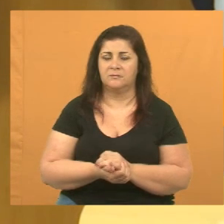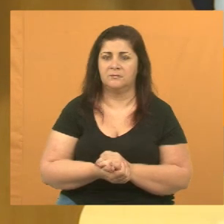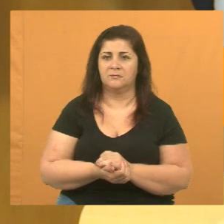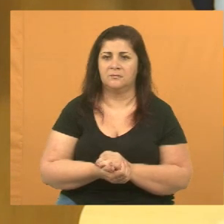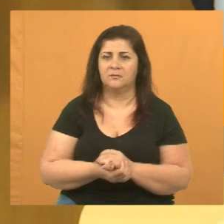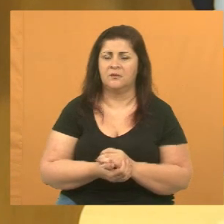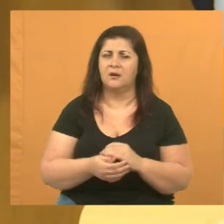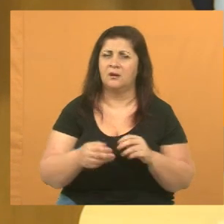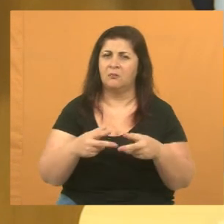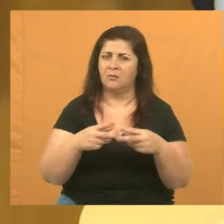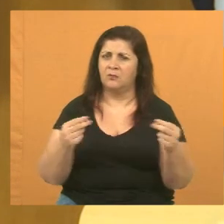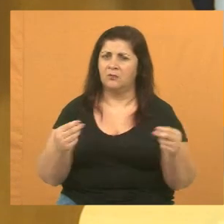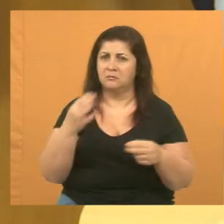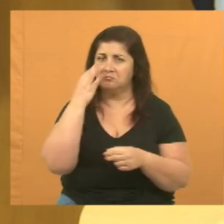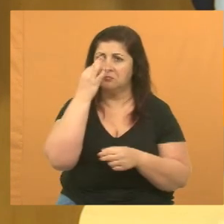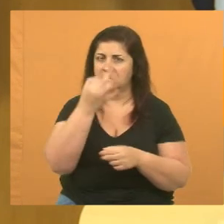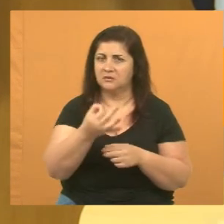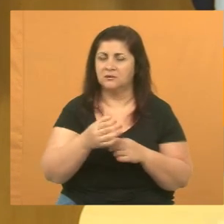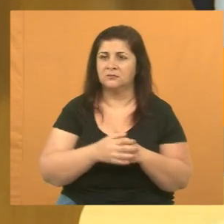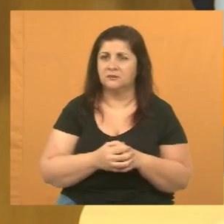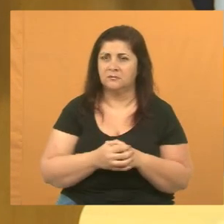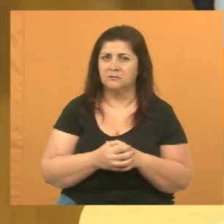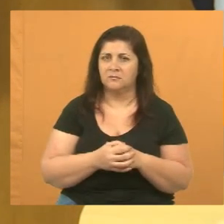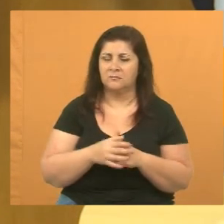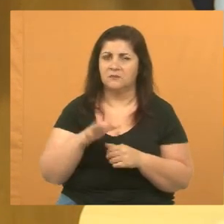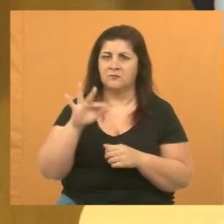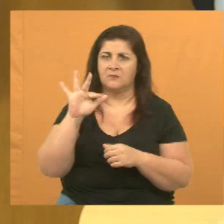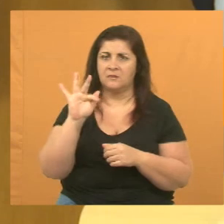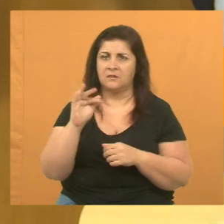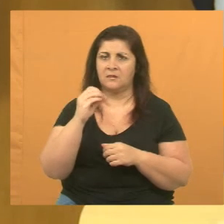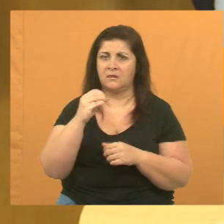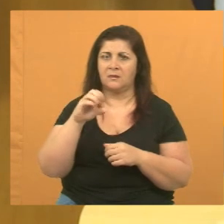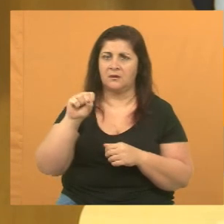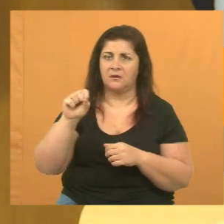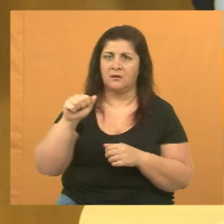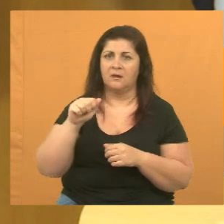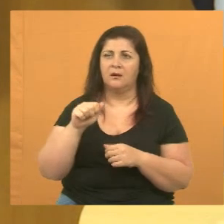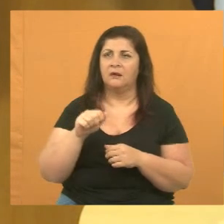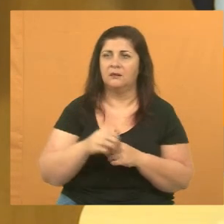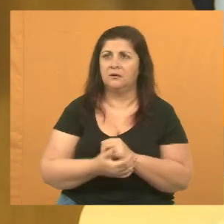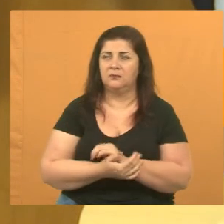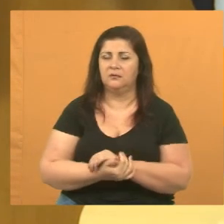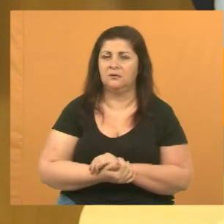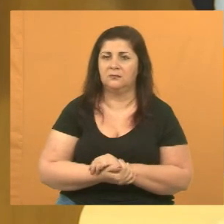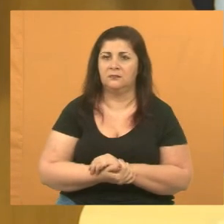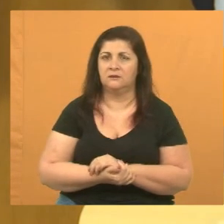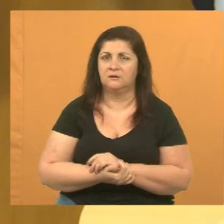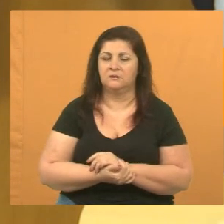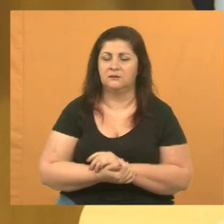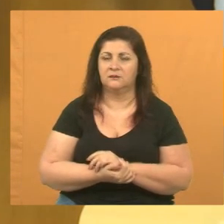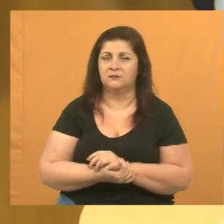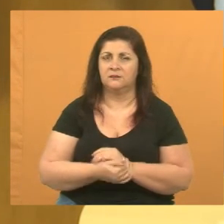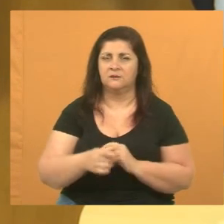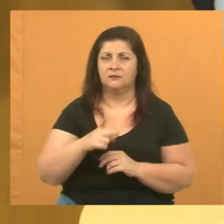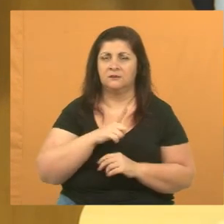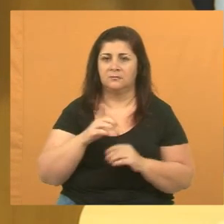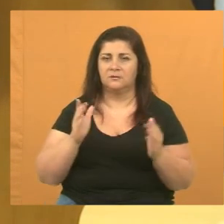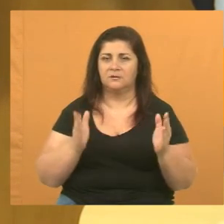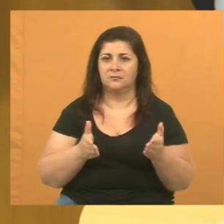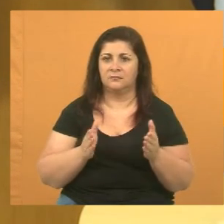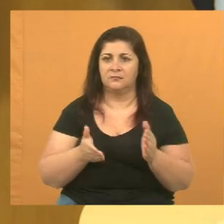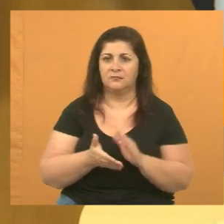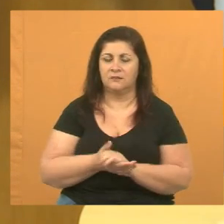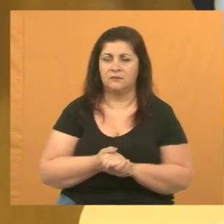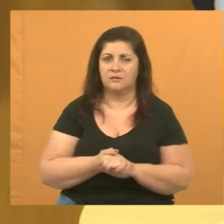Uma coisa que me chamou a atenção aqui é sobre a fossa séptica. A gente tem hoje